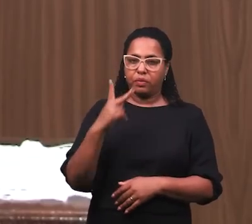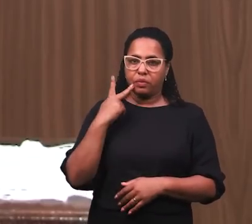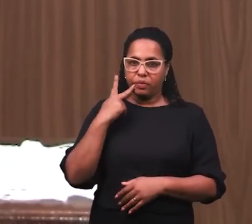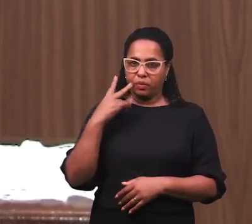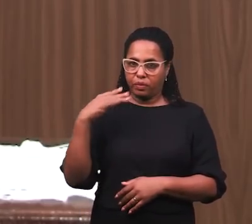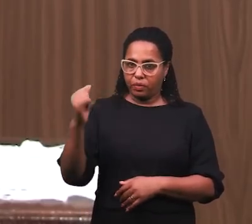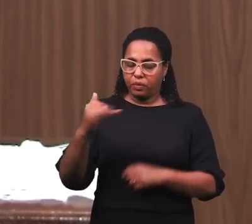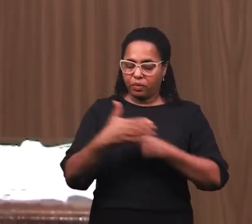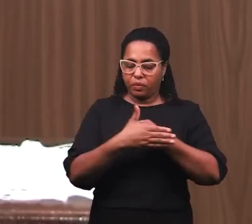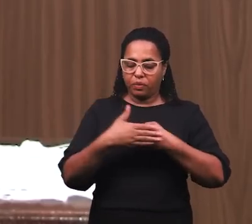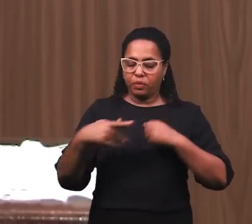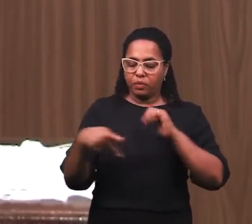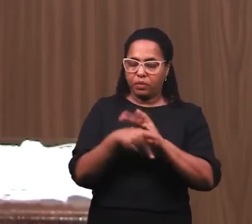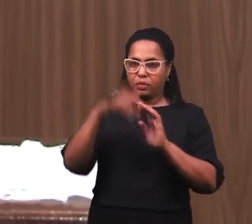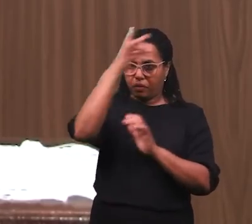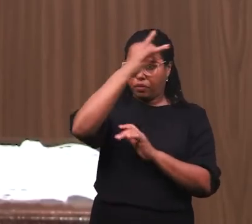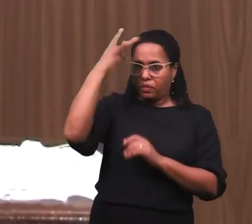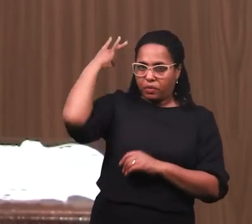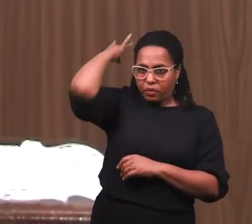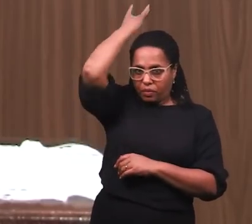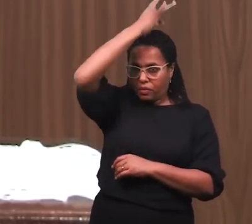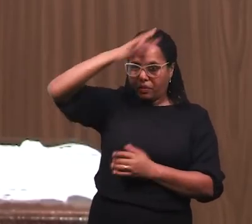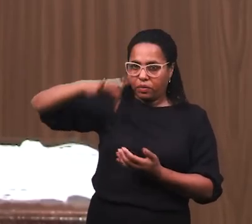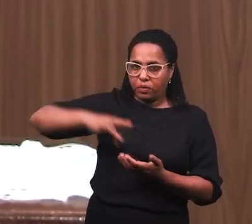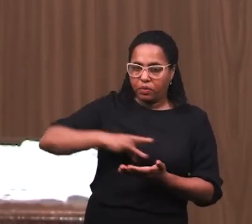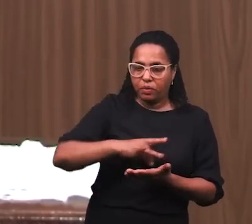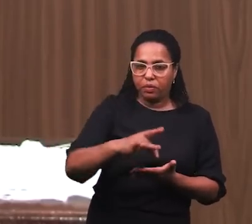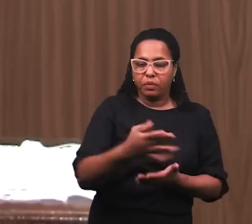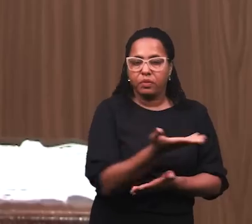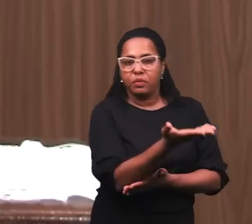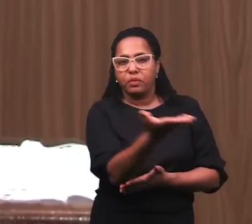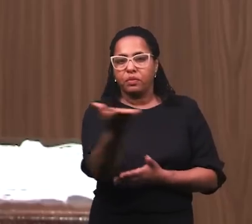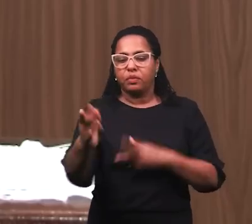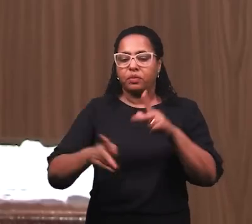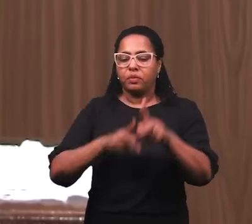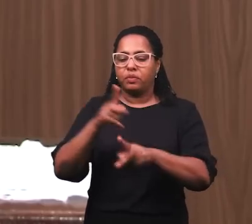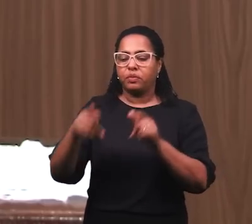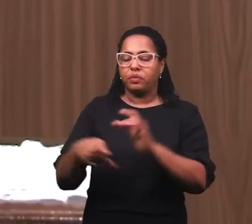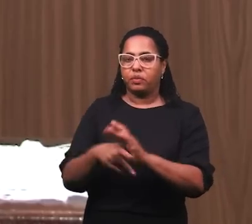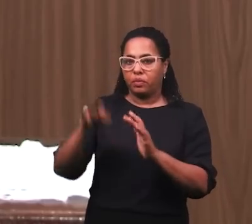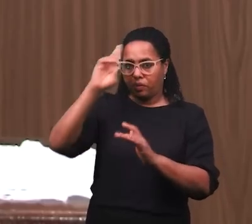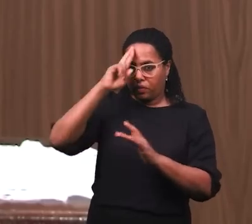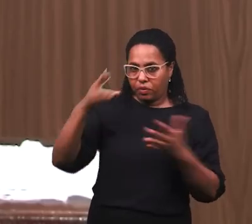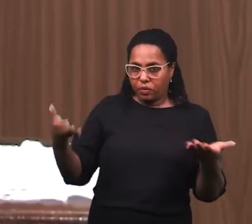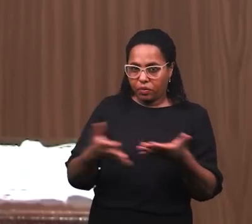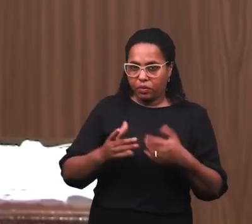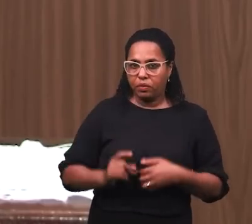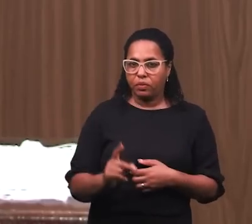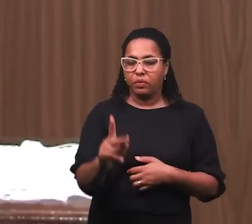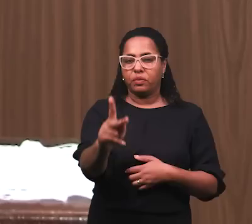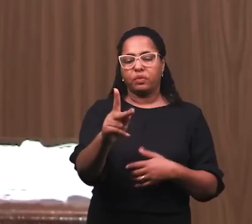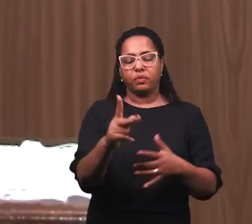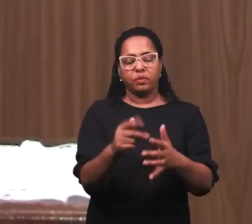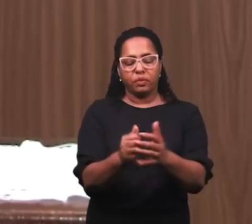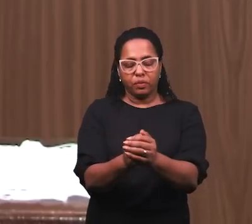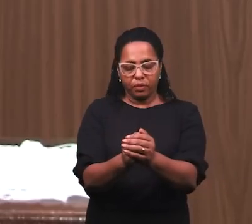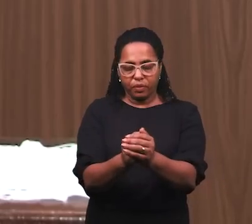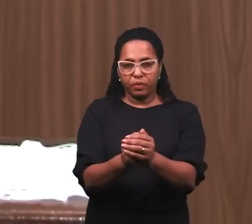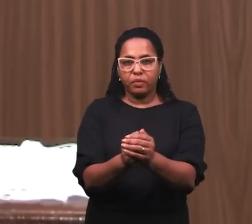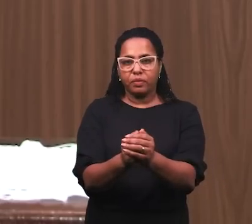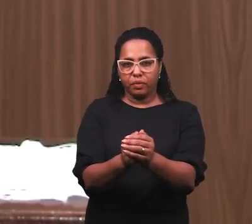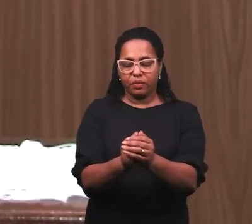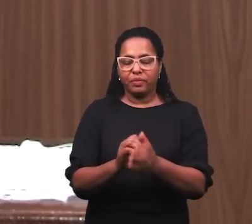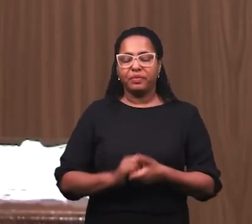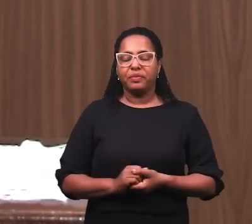eterno Pai, as doces consolações do Espírito Santo, seja sobre todo o povo do Senhor, hoje e para todo sempre.